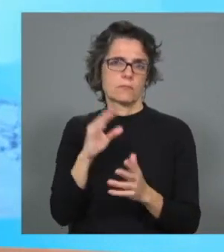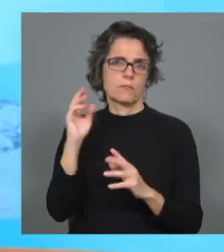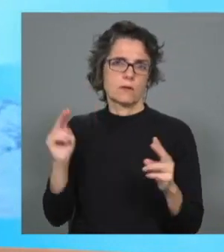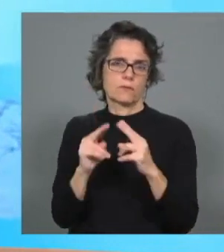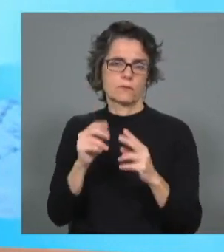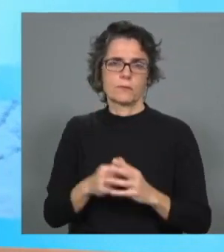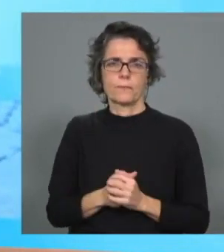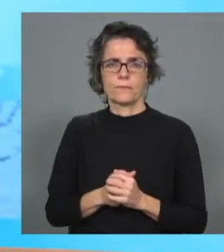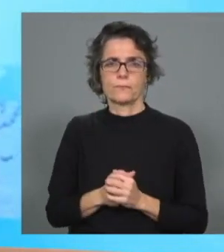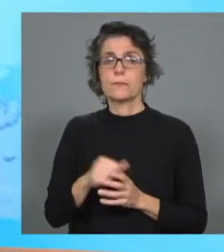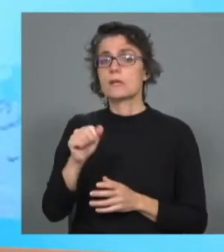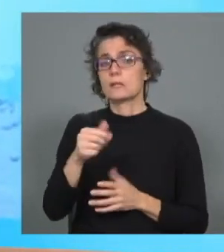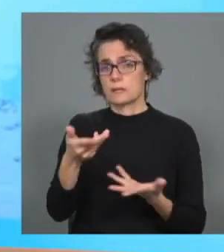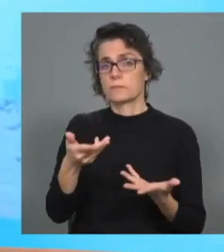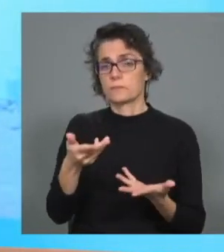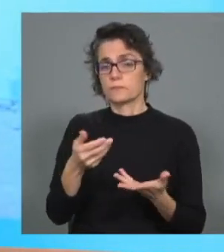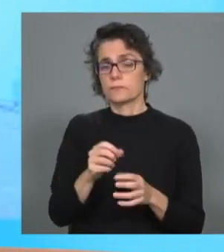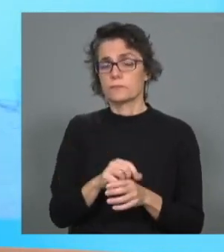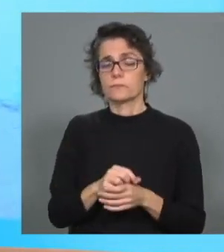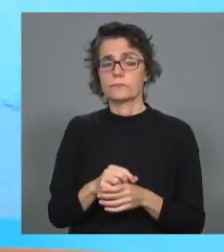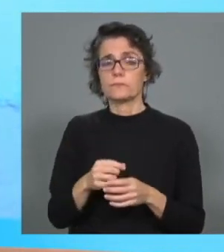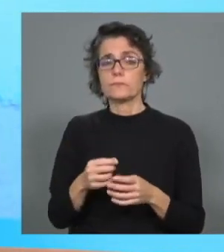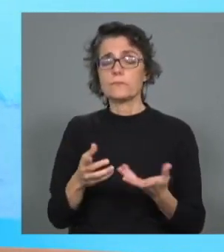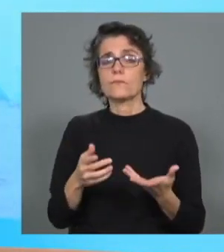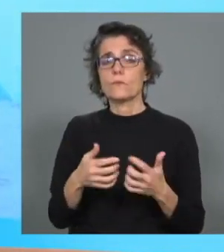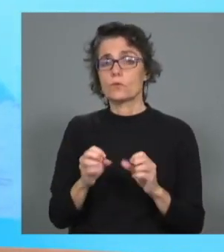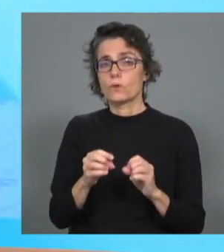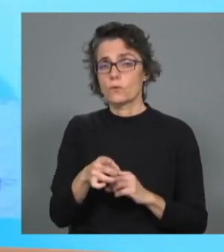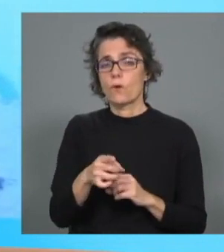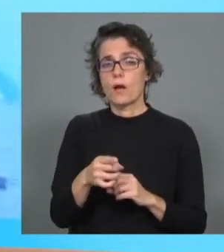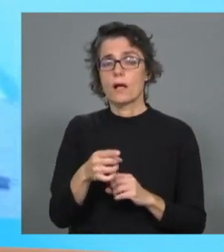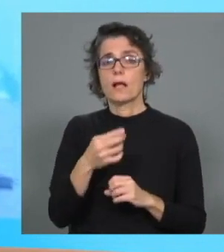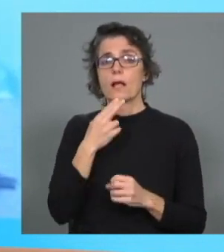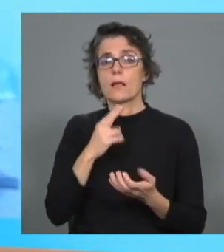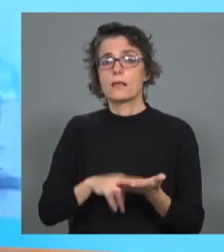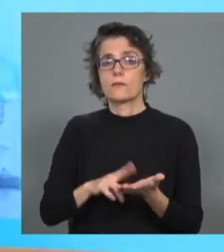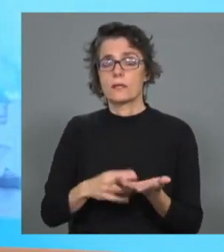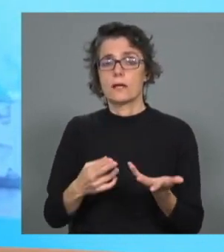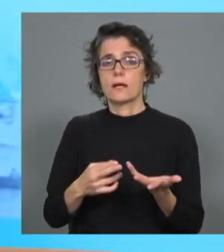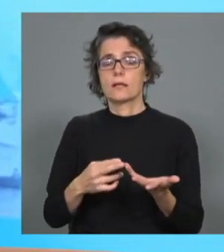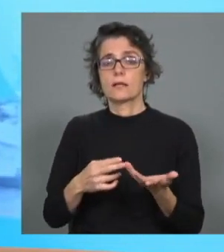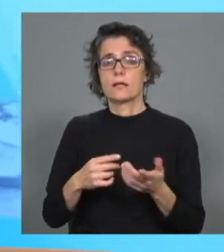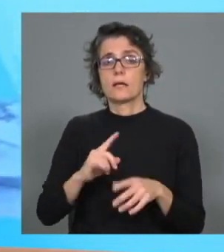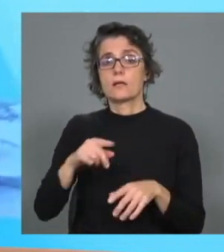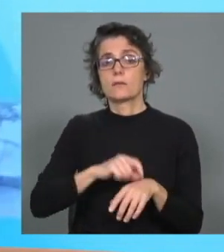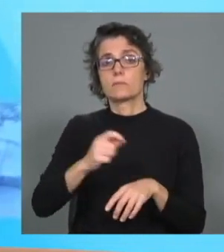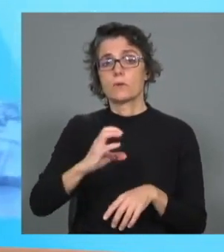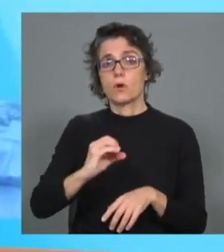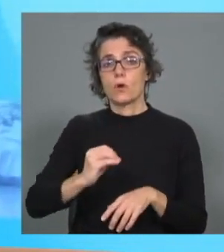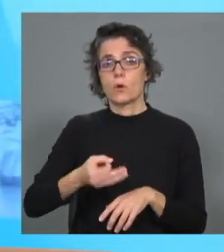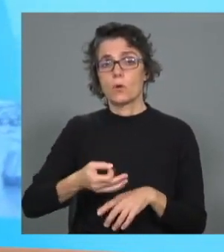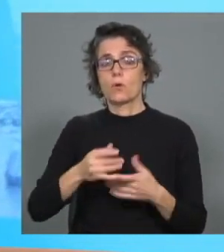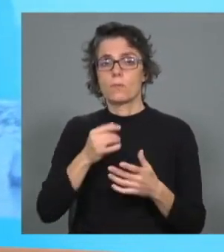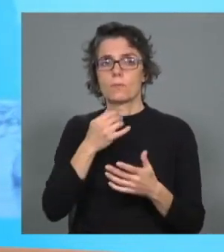vitória que já não se esperava. Foi já no prolongamento da COP que se conseguiu... Chegaram a temer que não houvesse